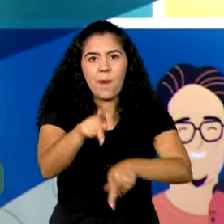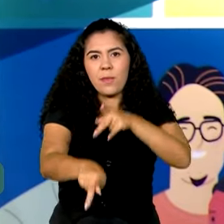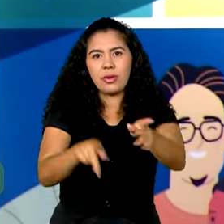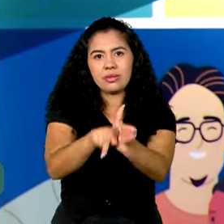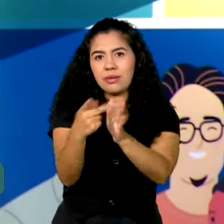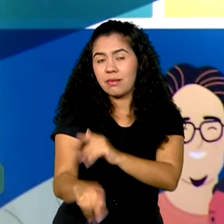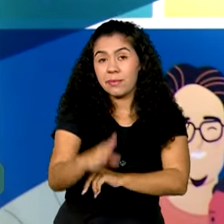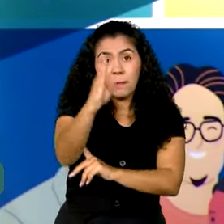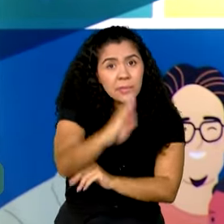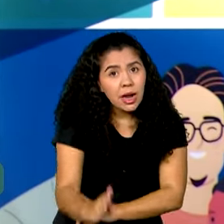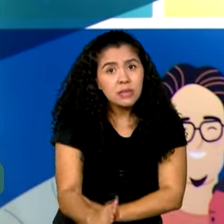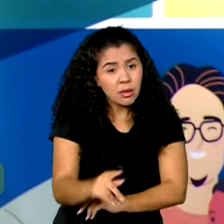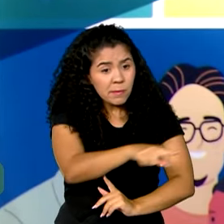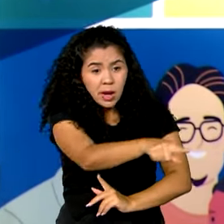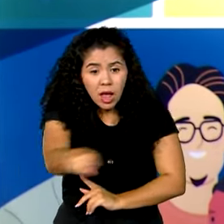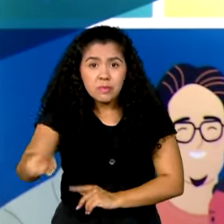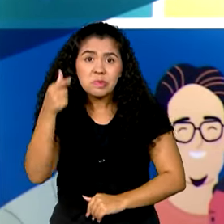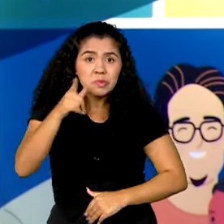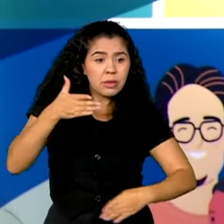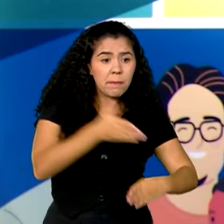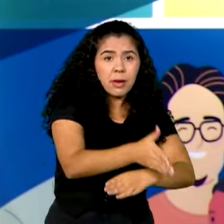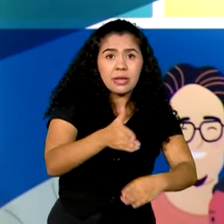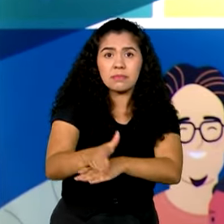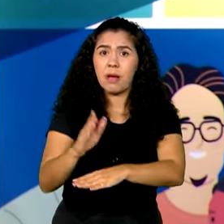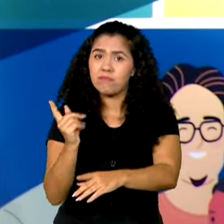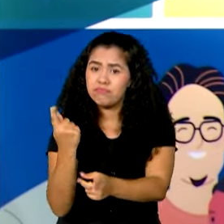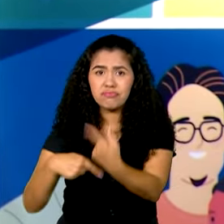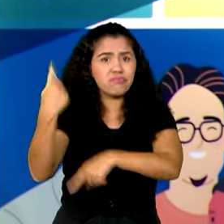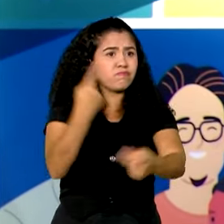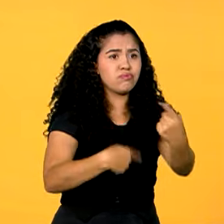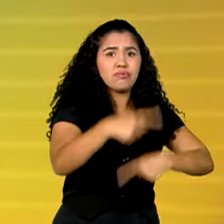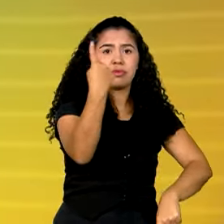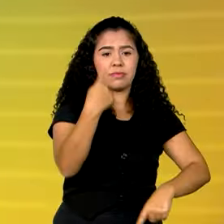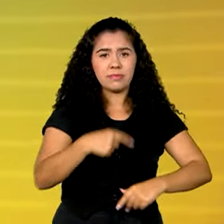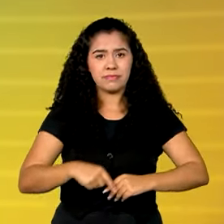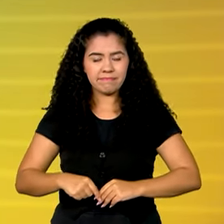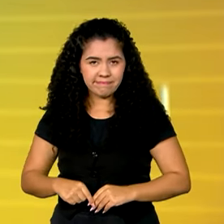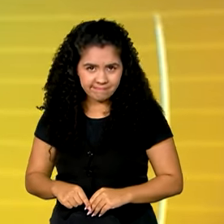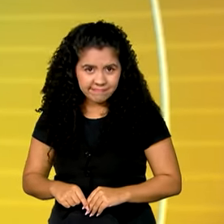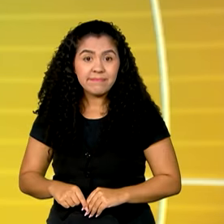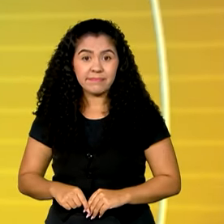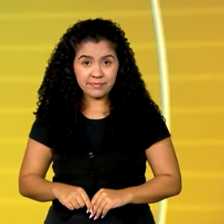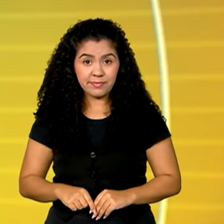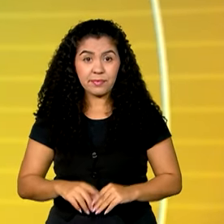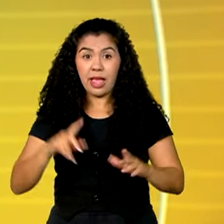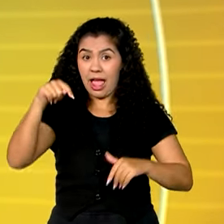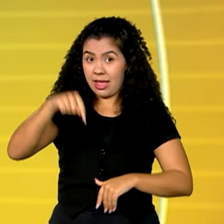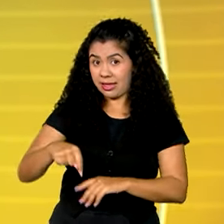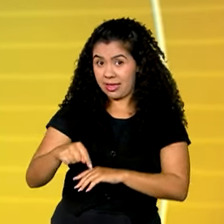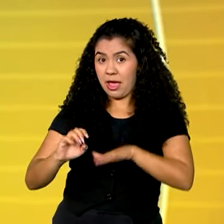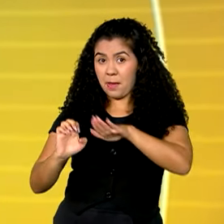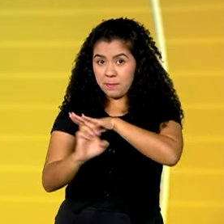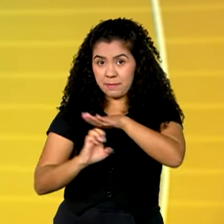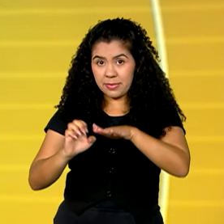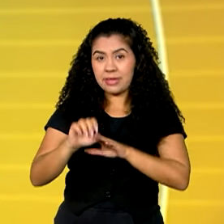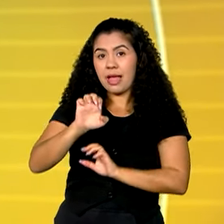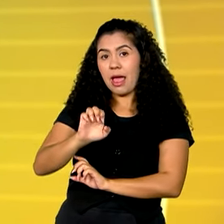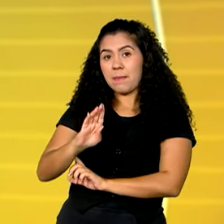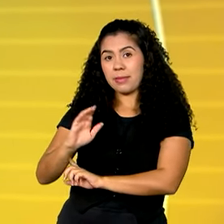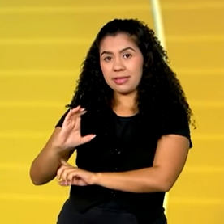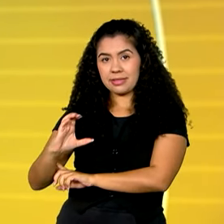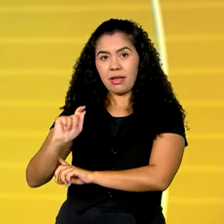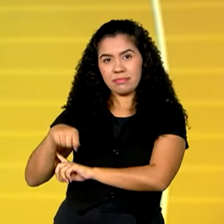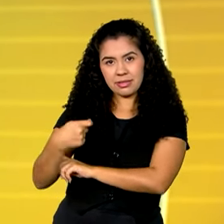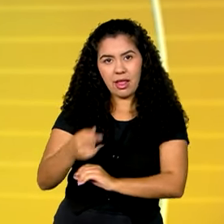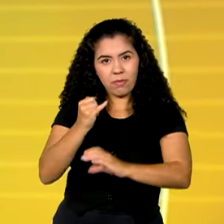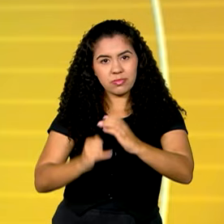a possibilidade de participar de um ciclo de prosperidade. E aqui a nossa empresa Brasil de Comunicação foi uma